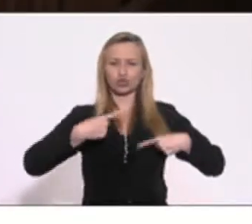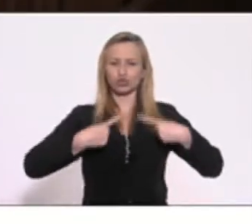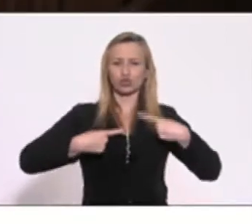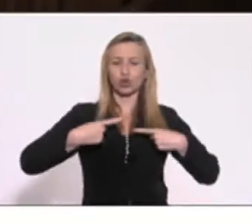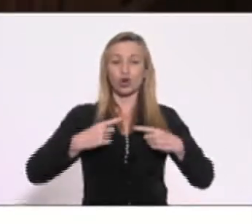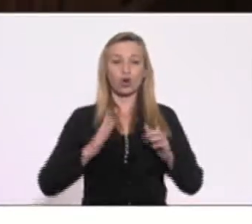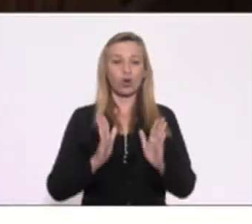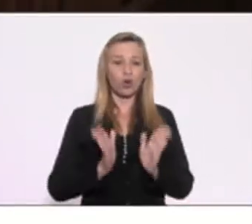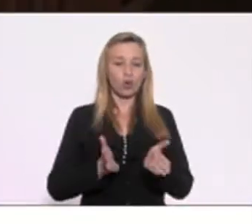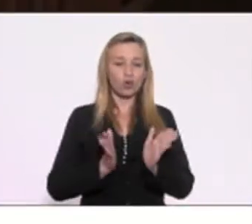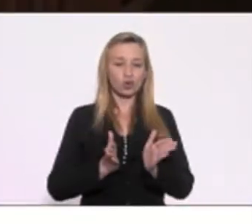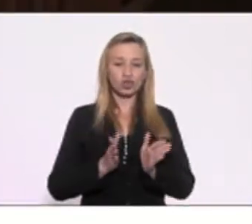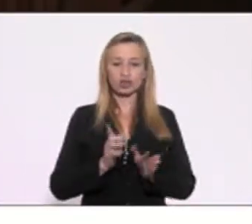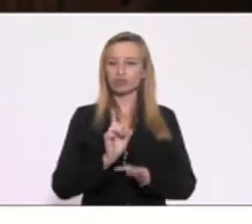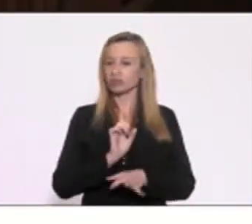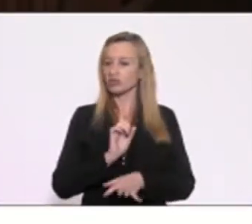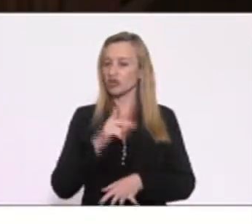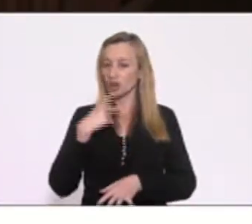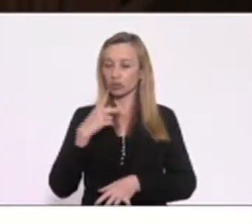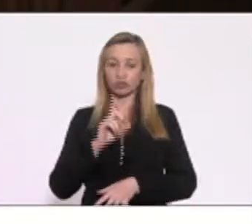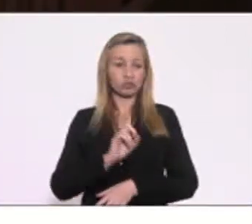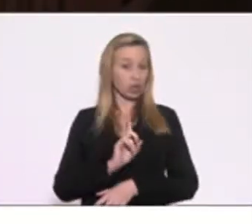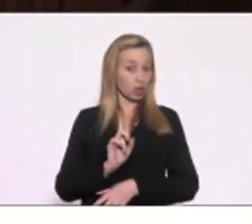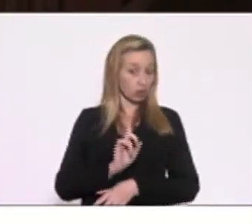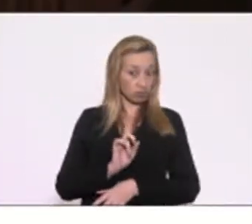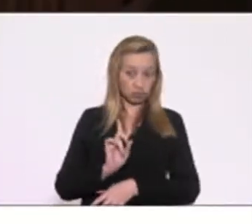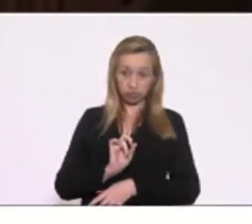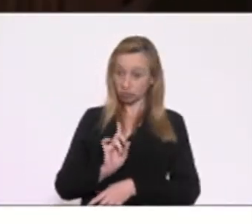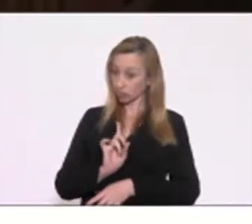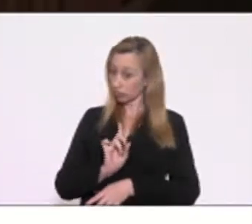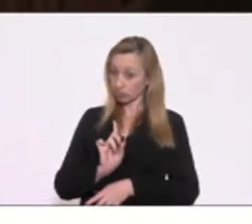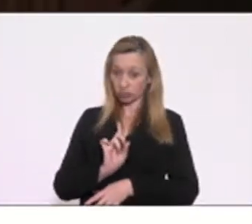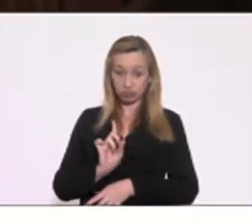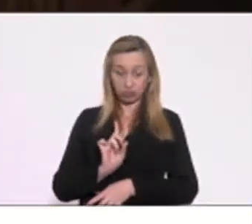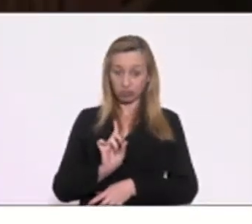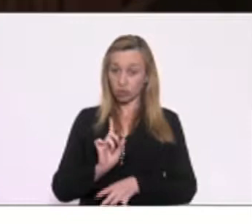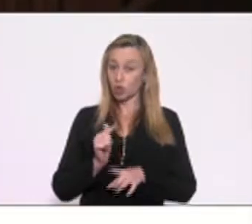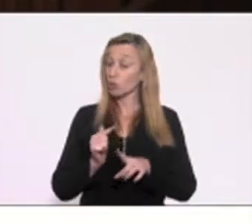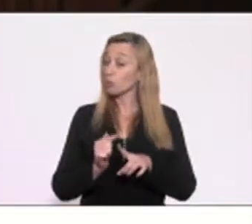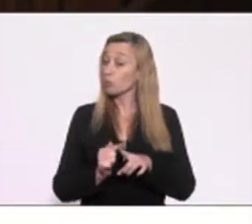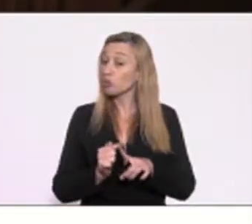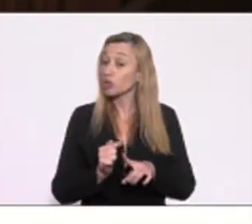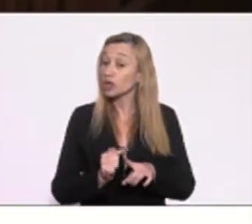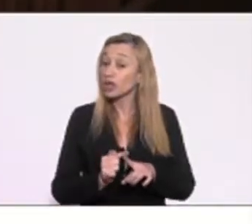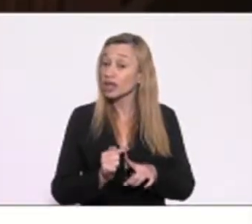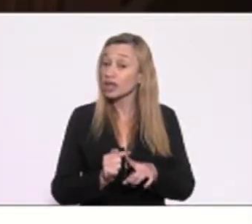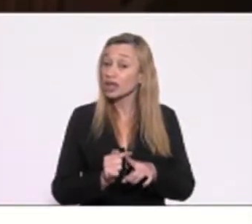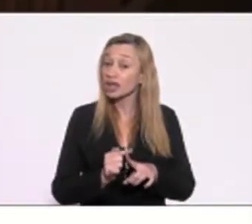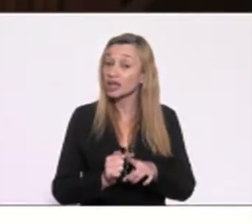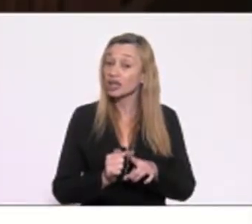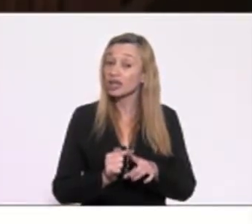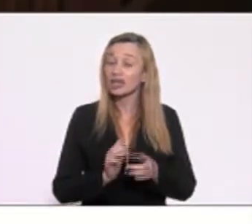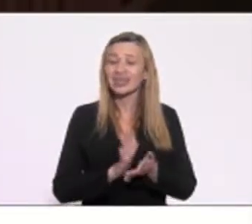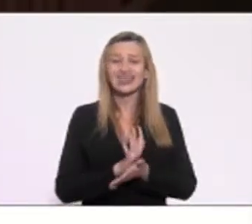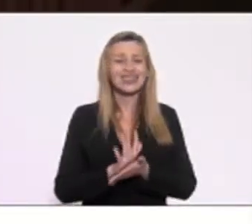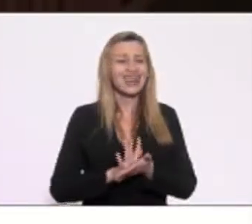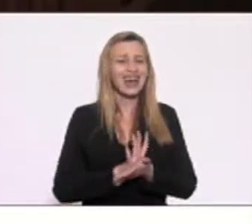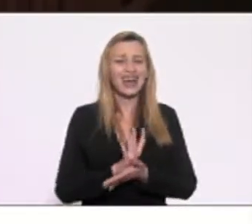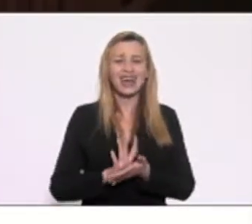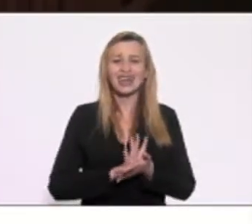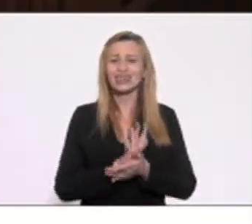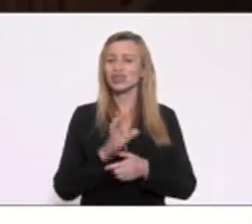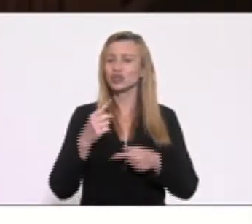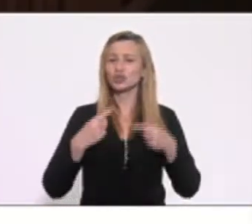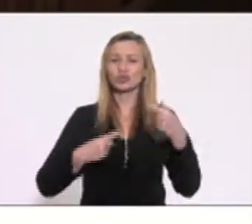que não é bem assim, porque nada disso foi discutido.